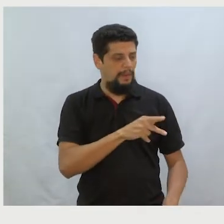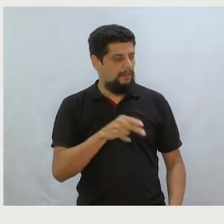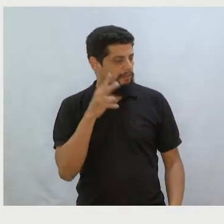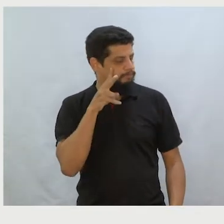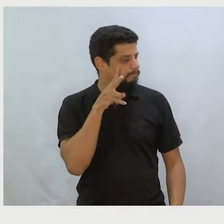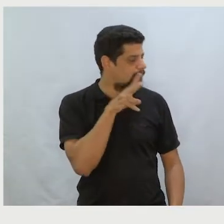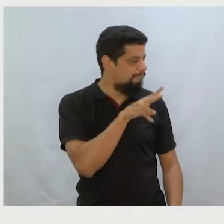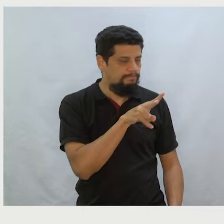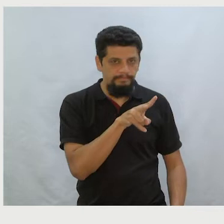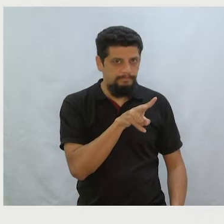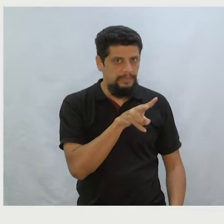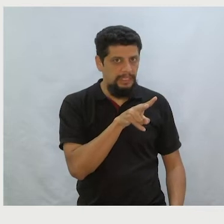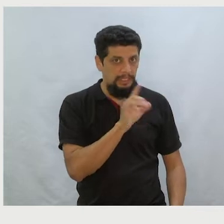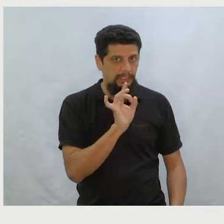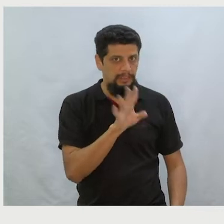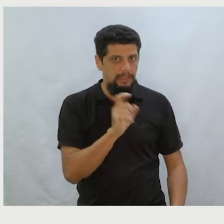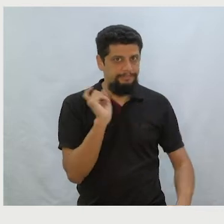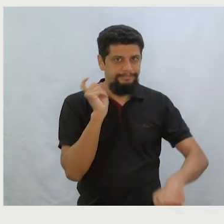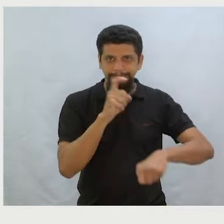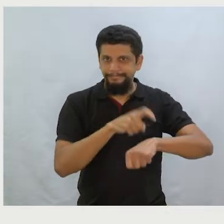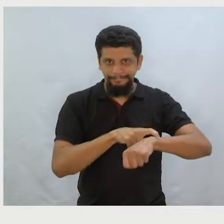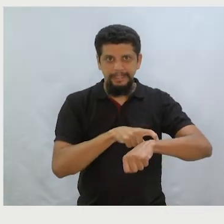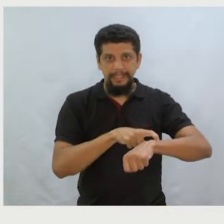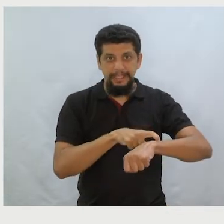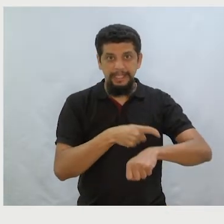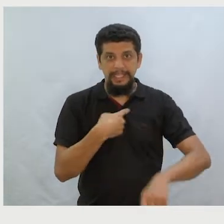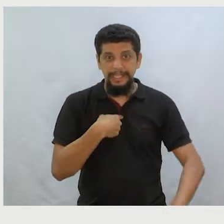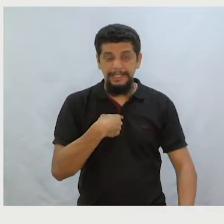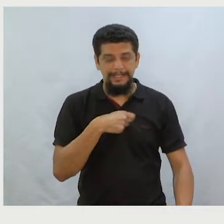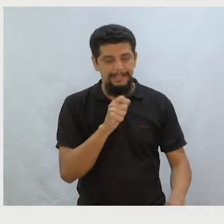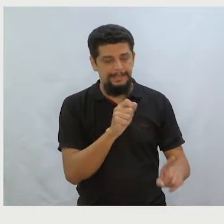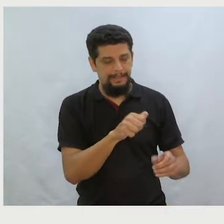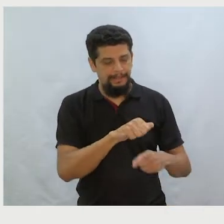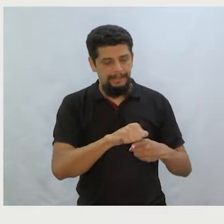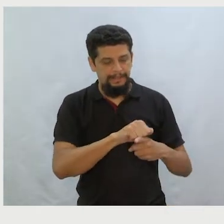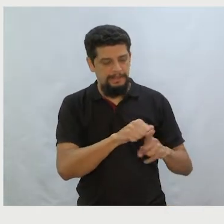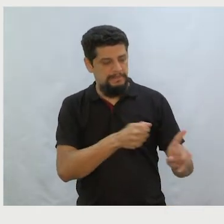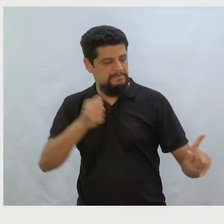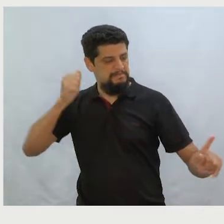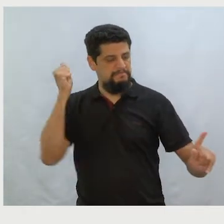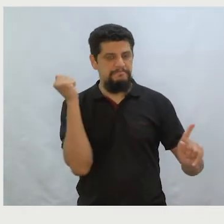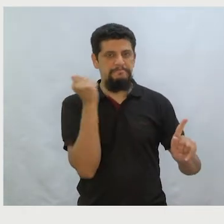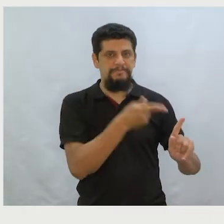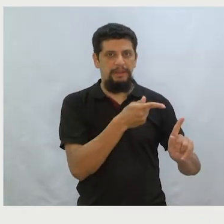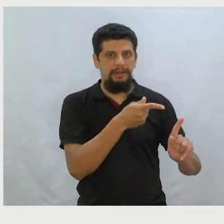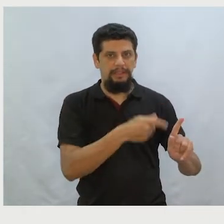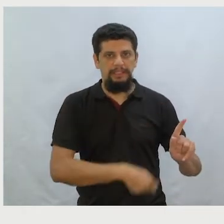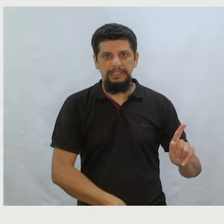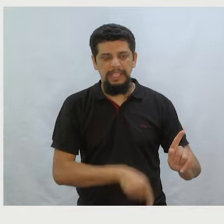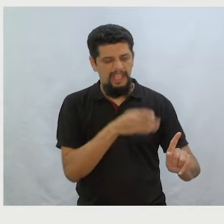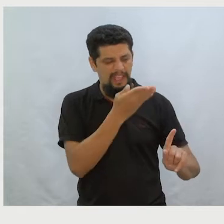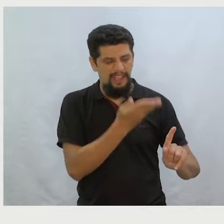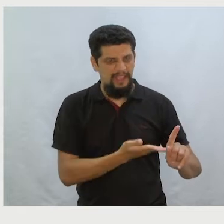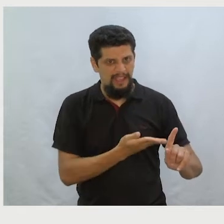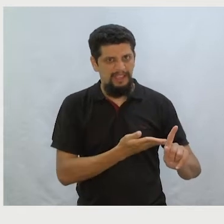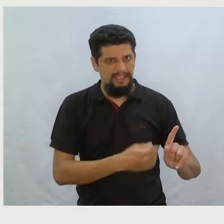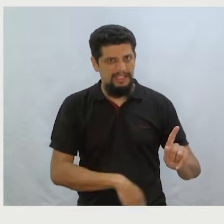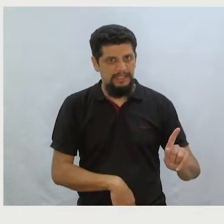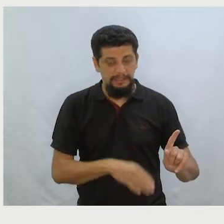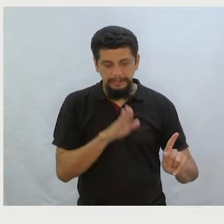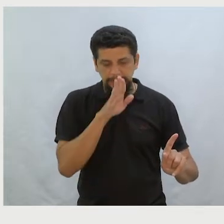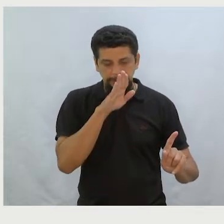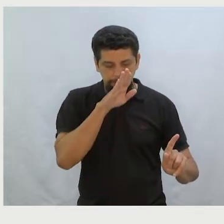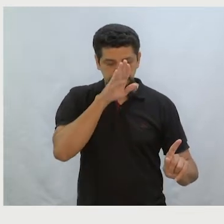profess foi olhar para gente só na hora que eu joguei a borracha de volta e aquela Mariana Guedes